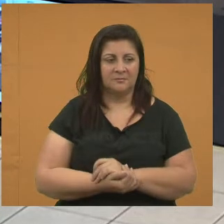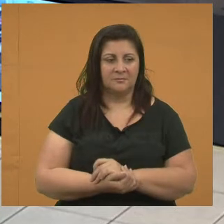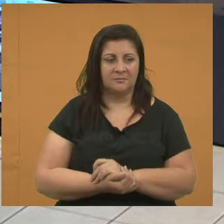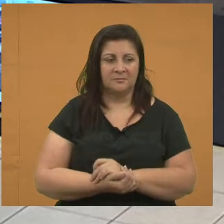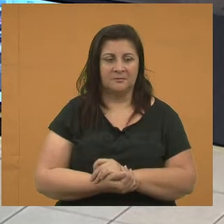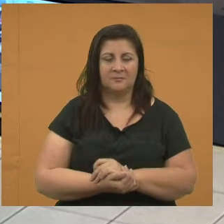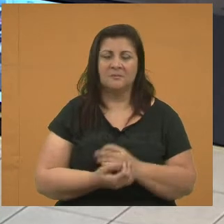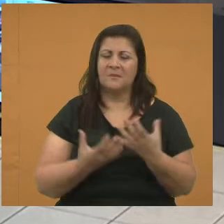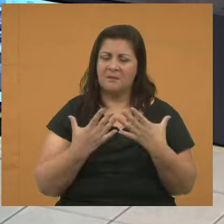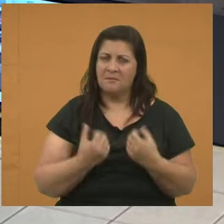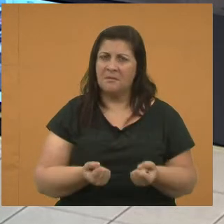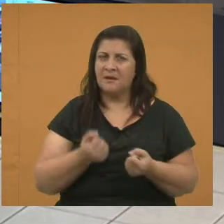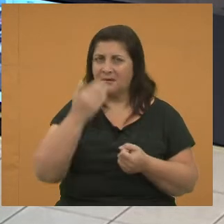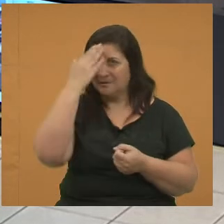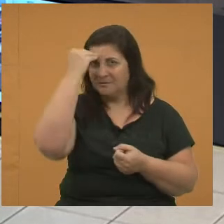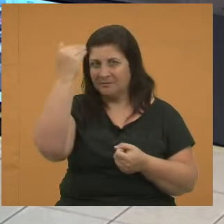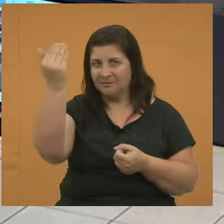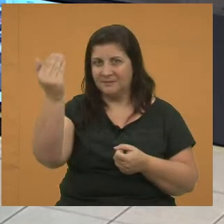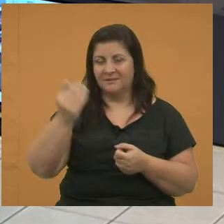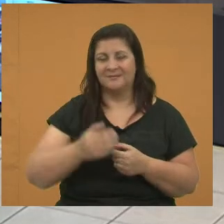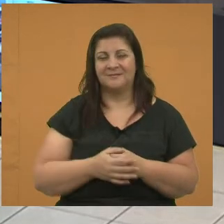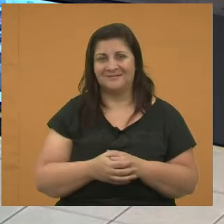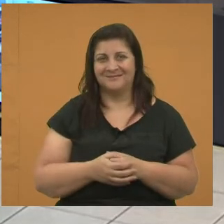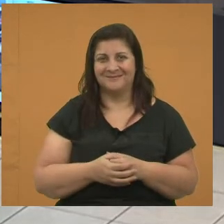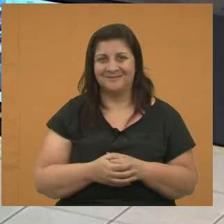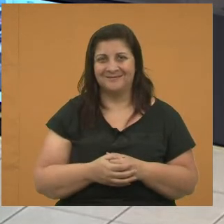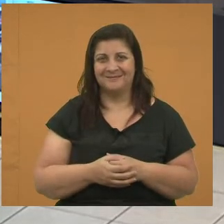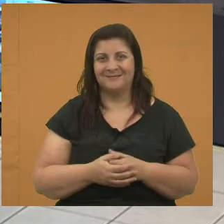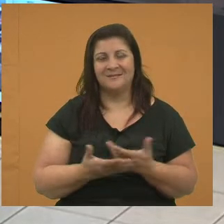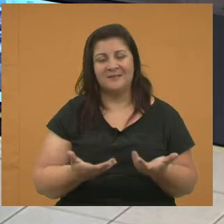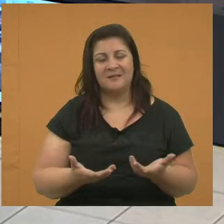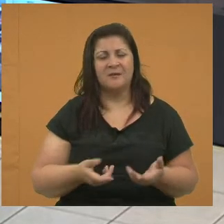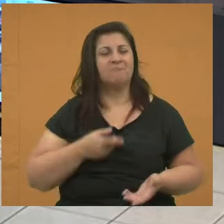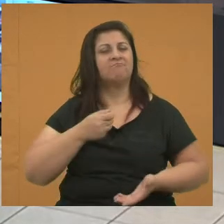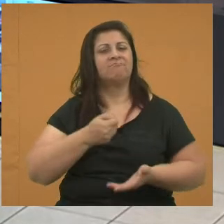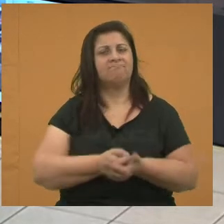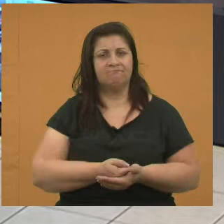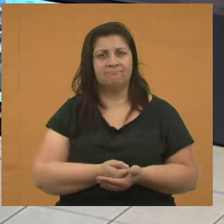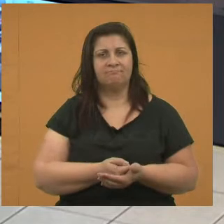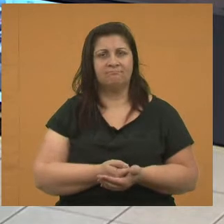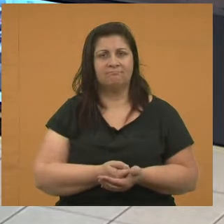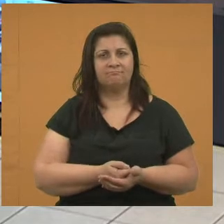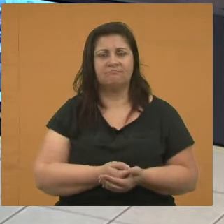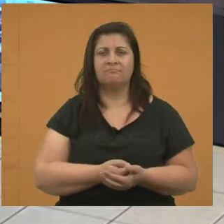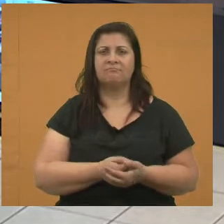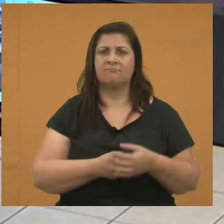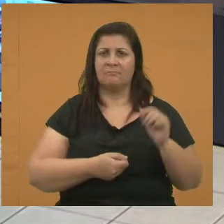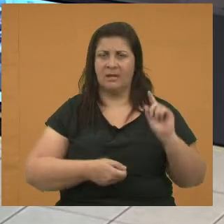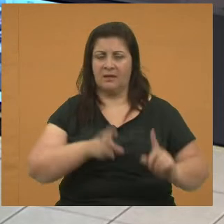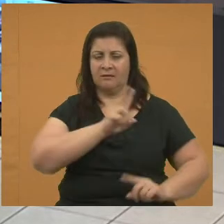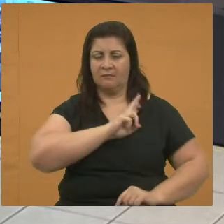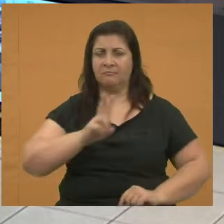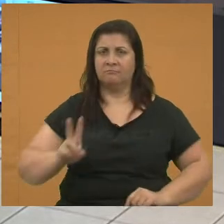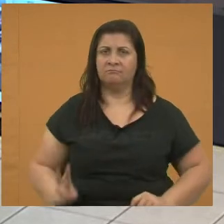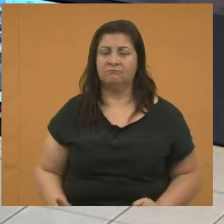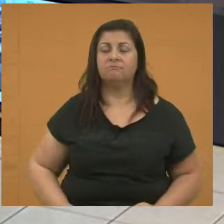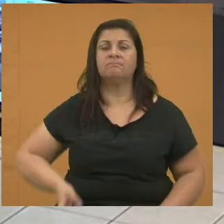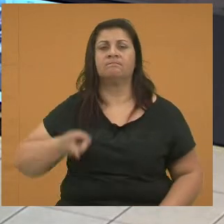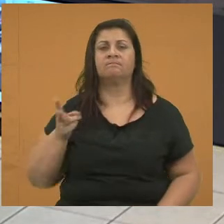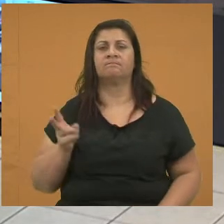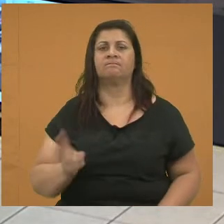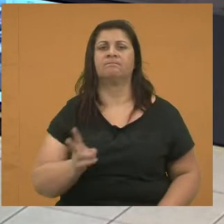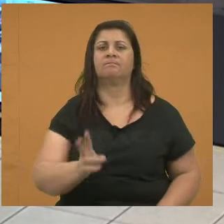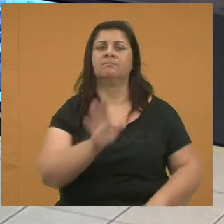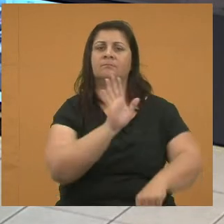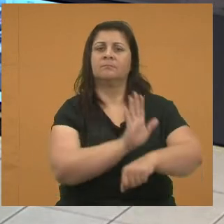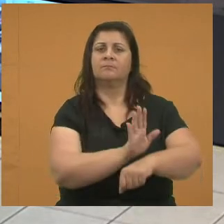a homenagem nessa noite, né? Tá, então fica aqui o meu compromisso que o quê? Eu, enquanto vereador nessa casa, sempre